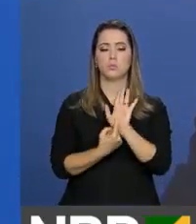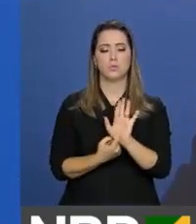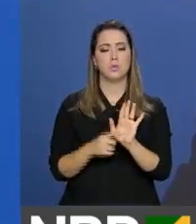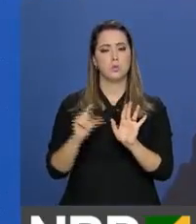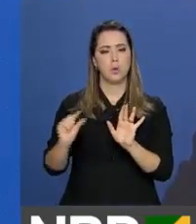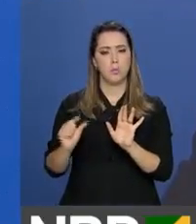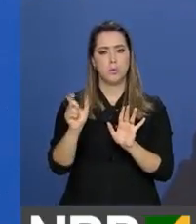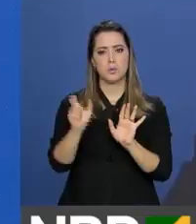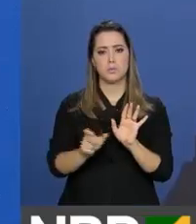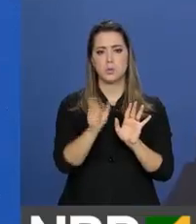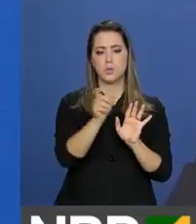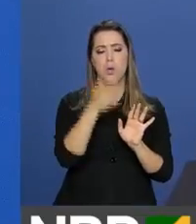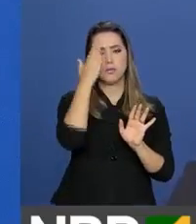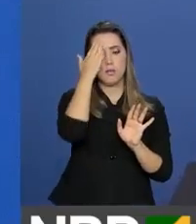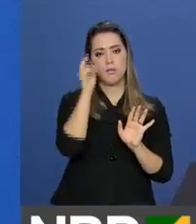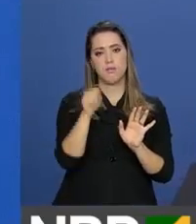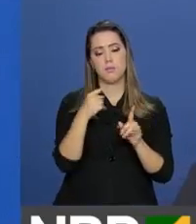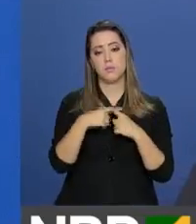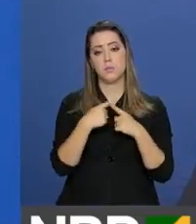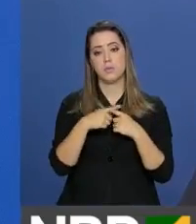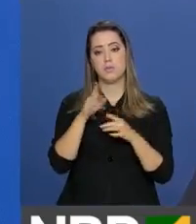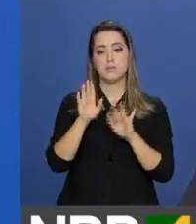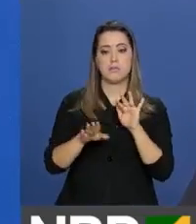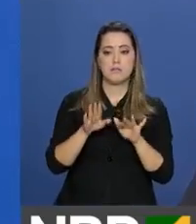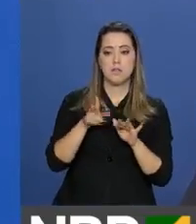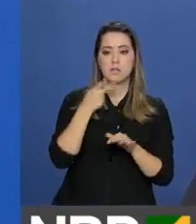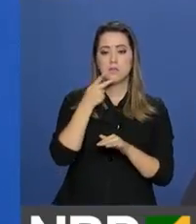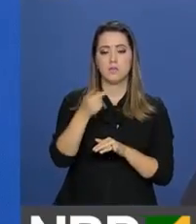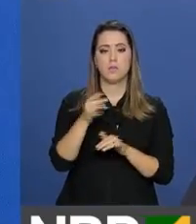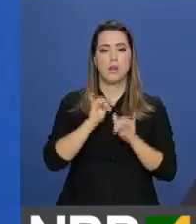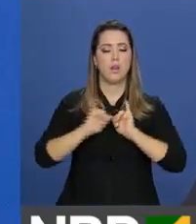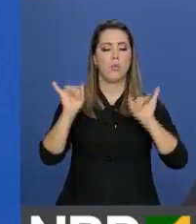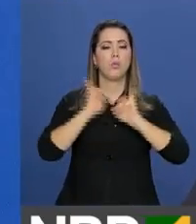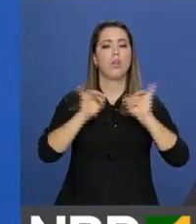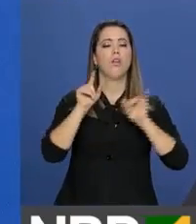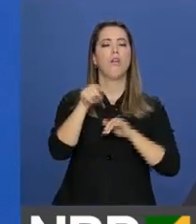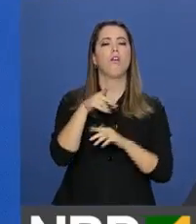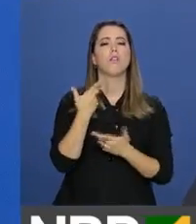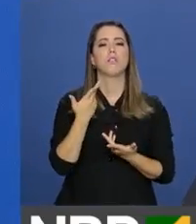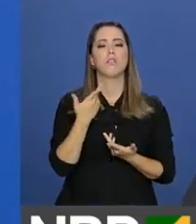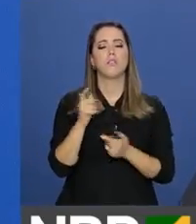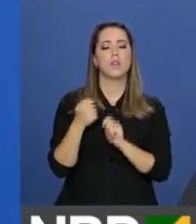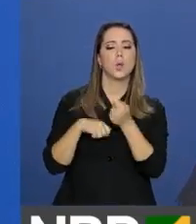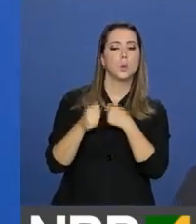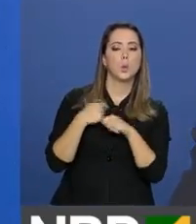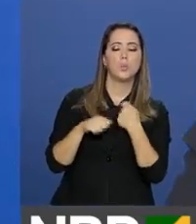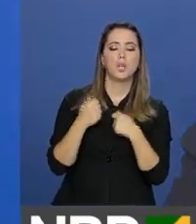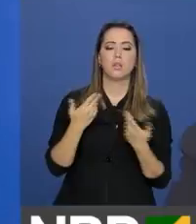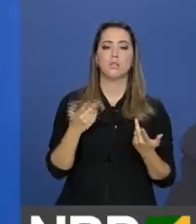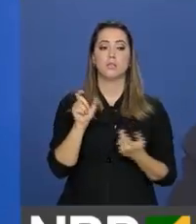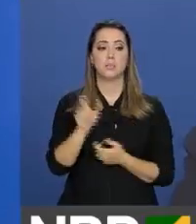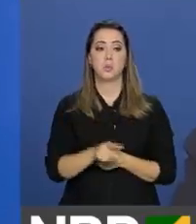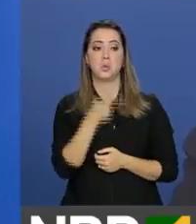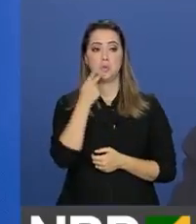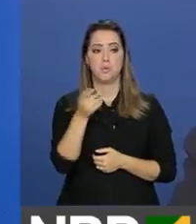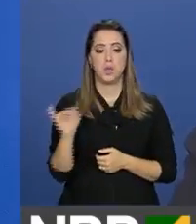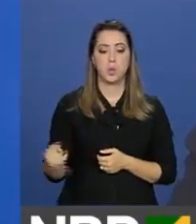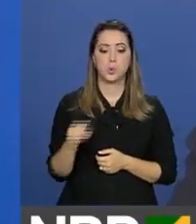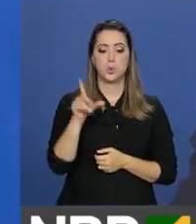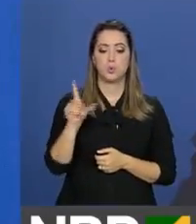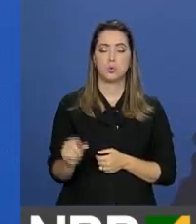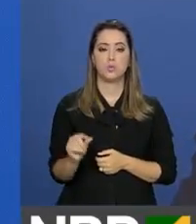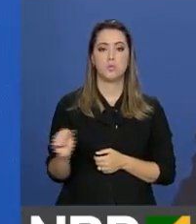poucos sabem, porque, no geral, o que se costuma falar do governo é sobre o aspecto da economia. Então, as pessoas dizem, juros